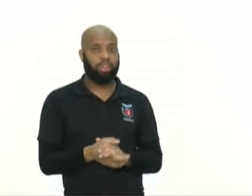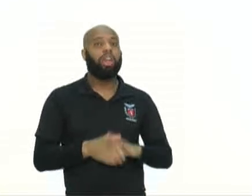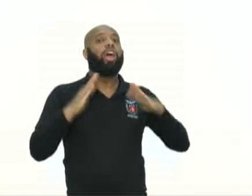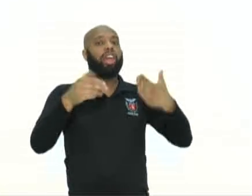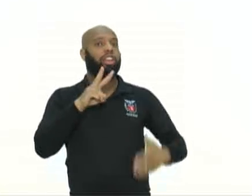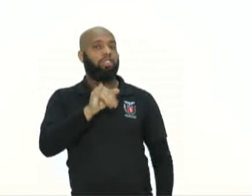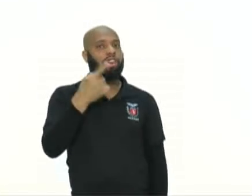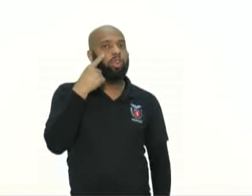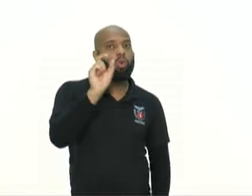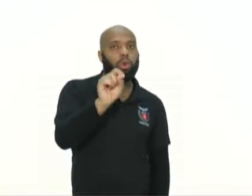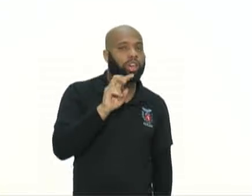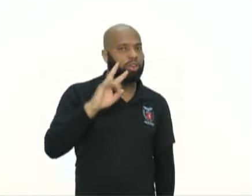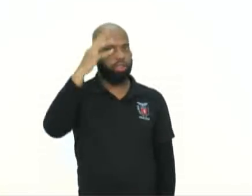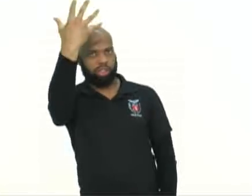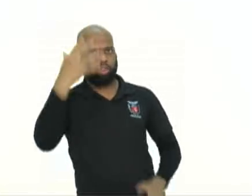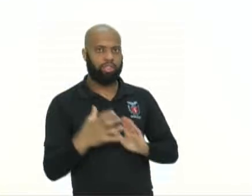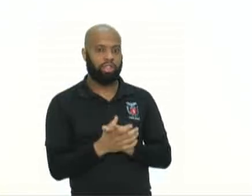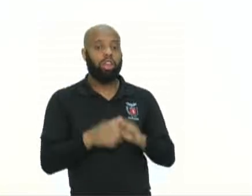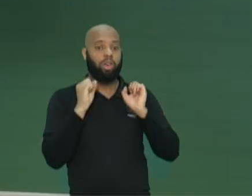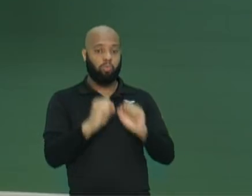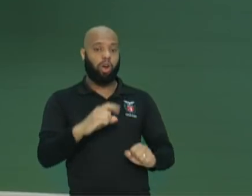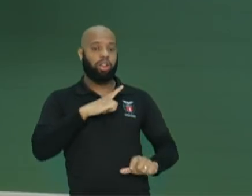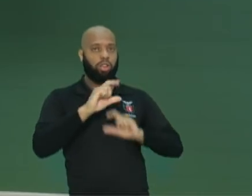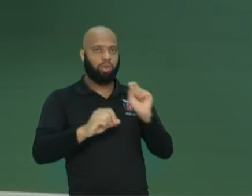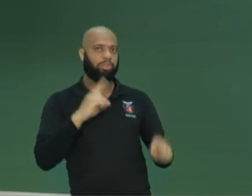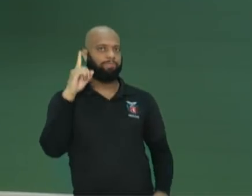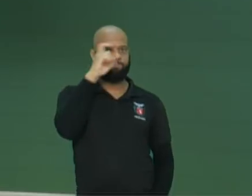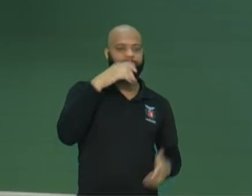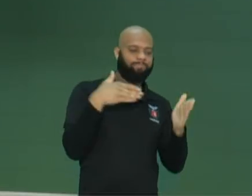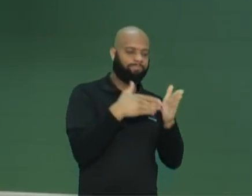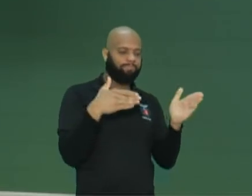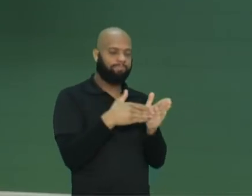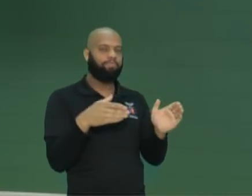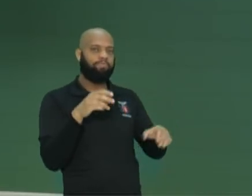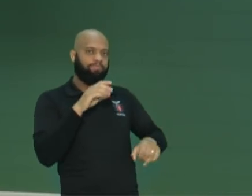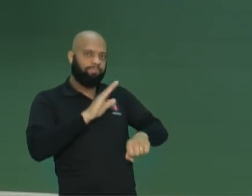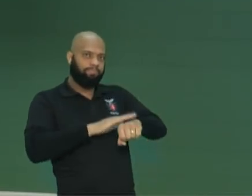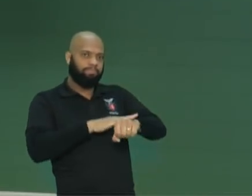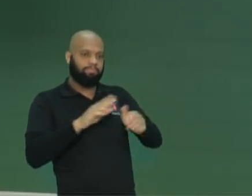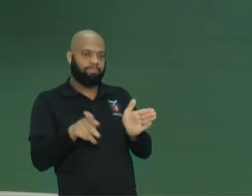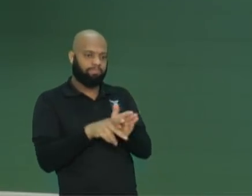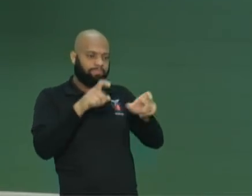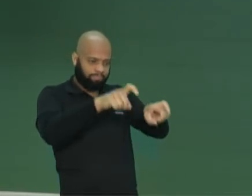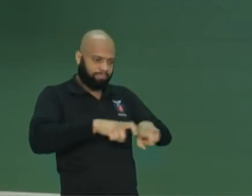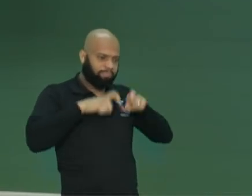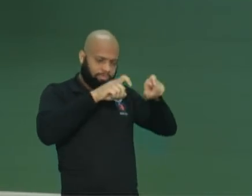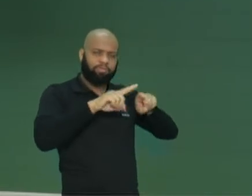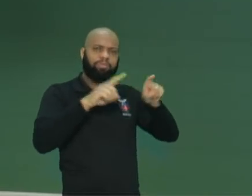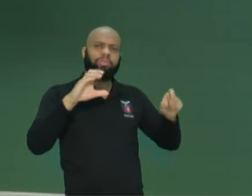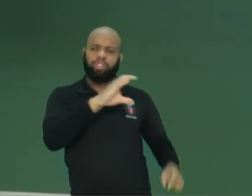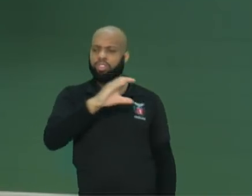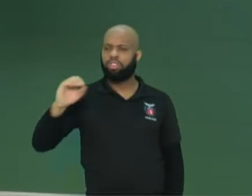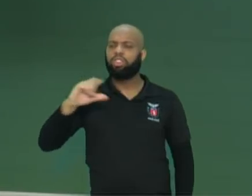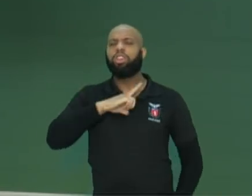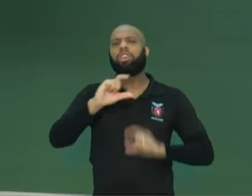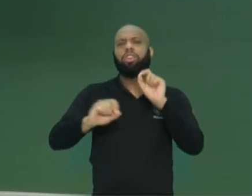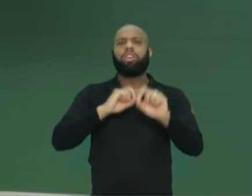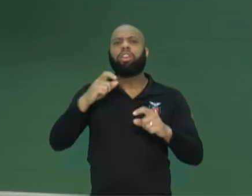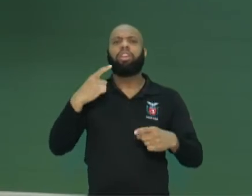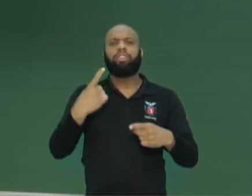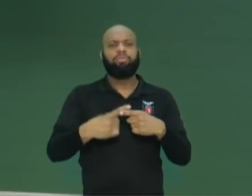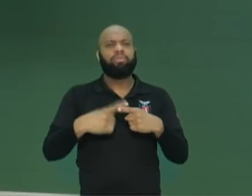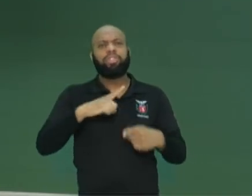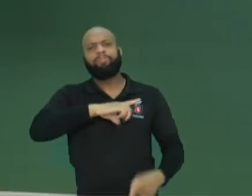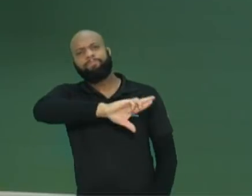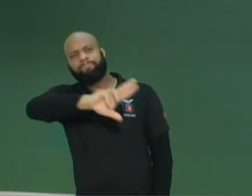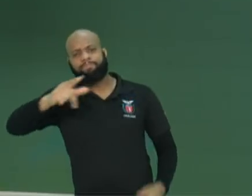que isso pode ocasionar dificuldades na produção agrícola. Mas por que a região centro-oeste, então, tem tanta